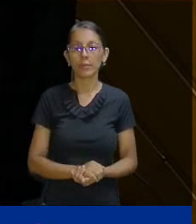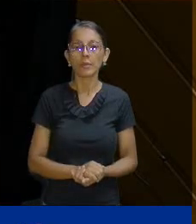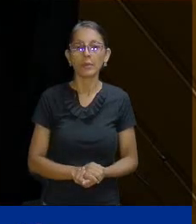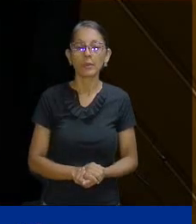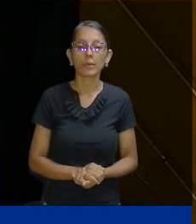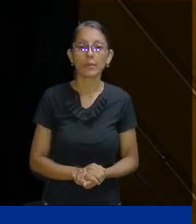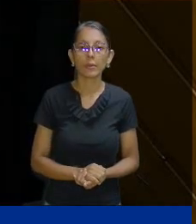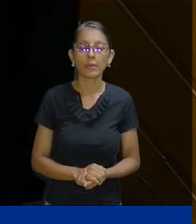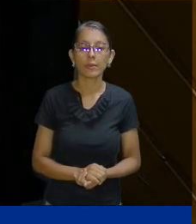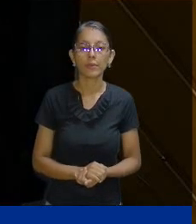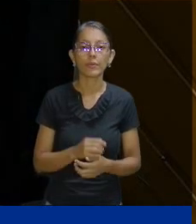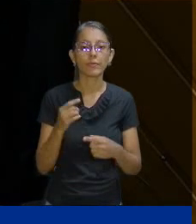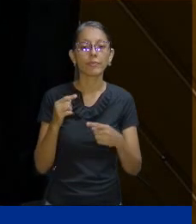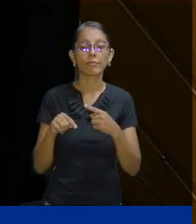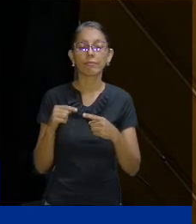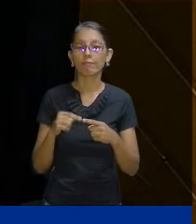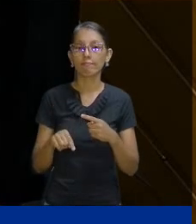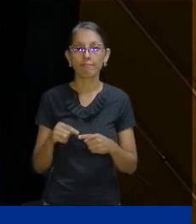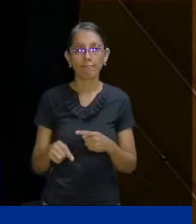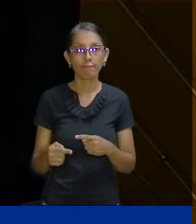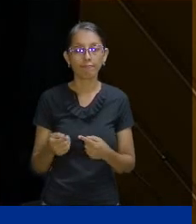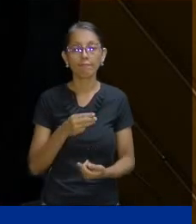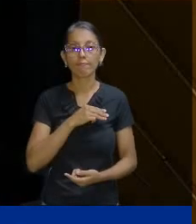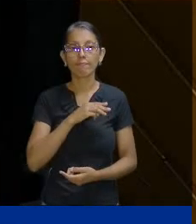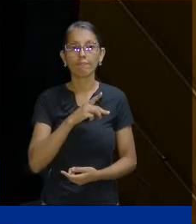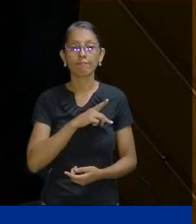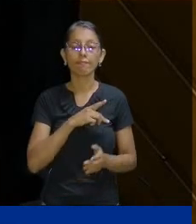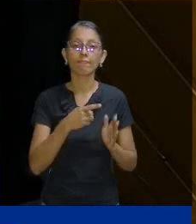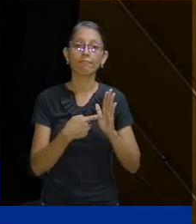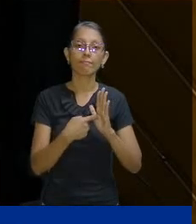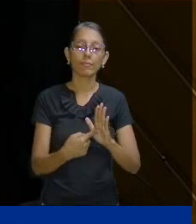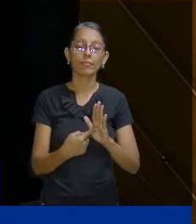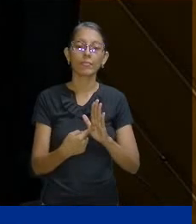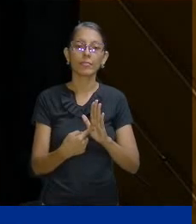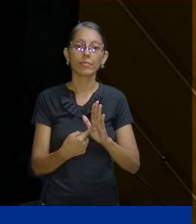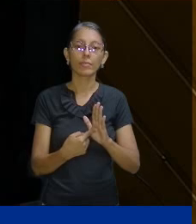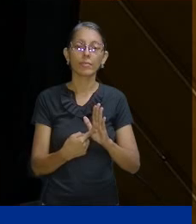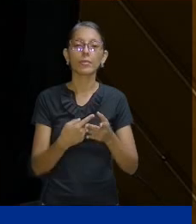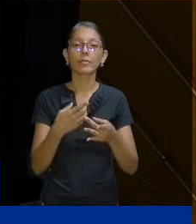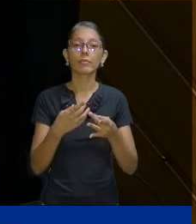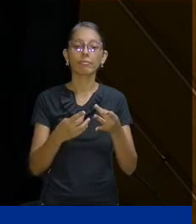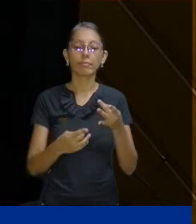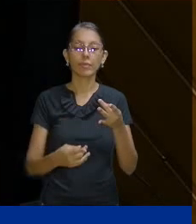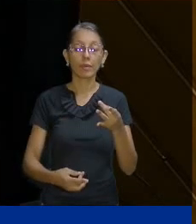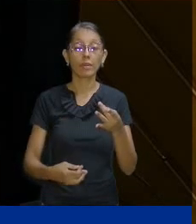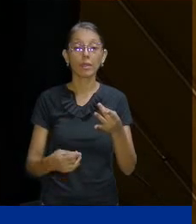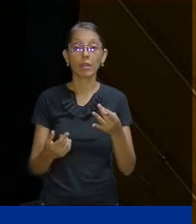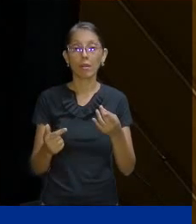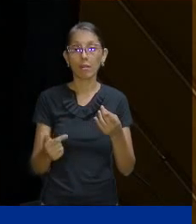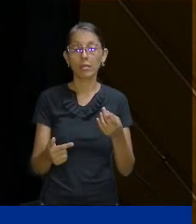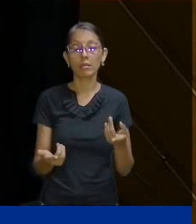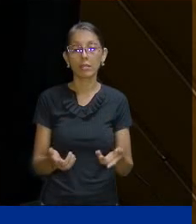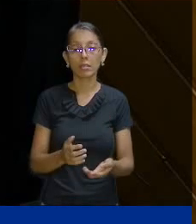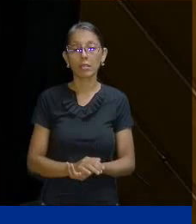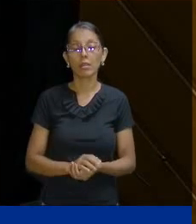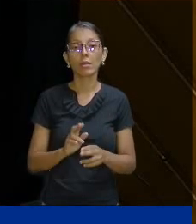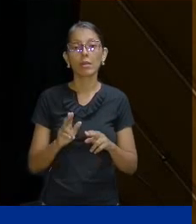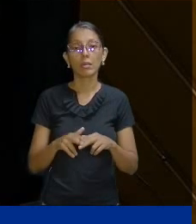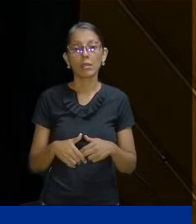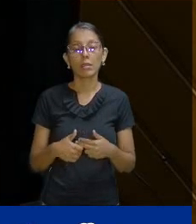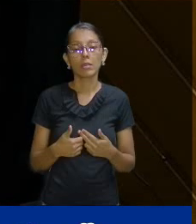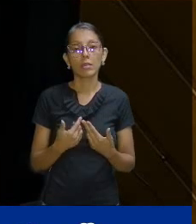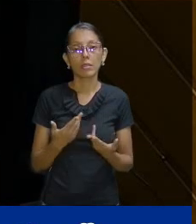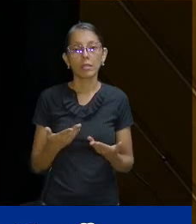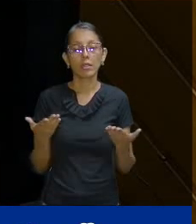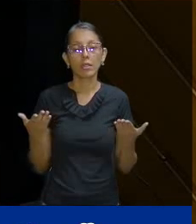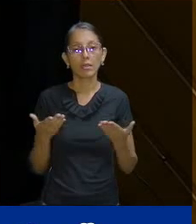não suprida pelo Ministério Público Eleitoral. Diante disso, senhor presidente, com todas as vênias ao eminente relator e aos demais